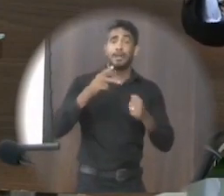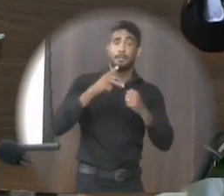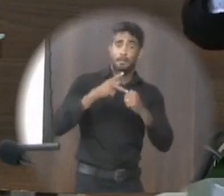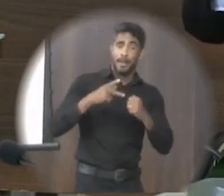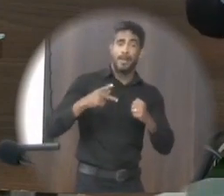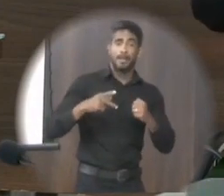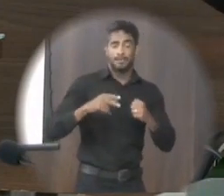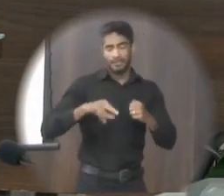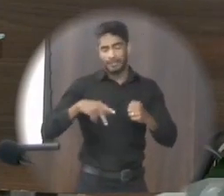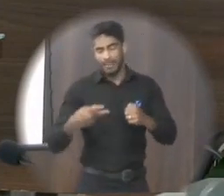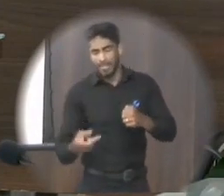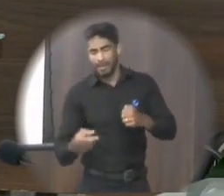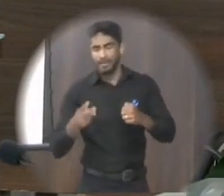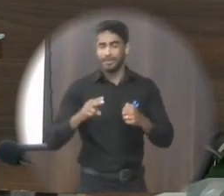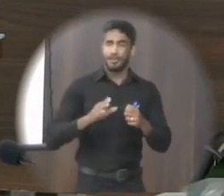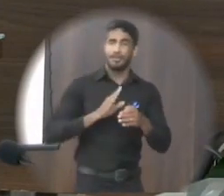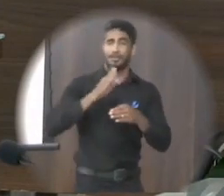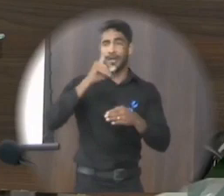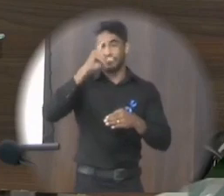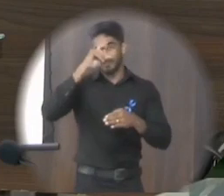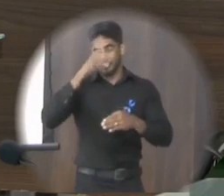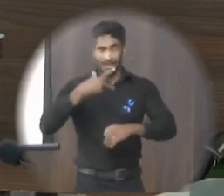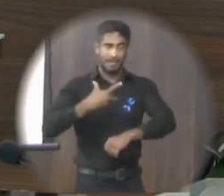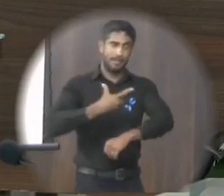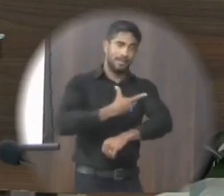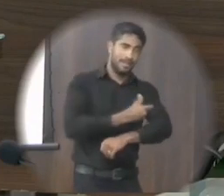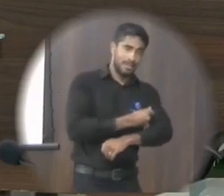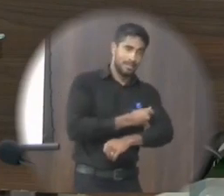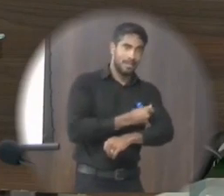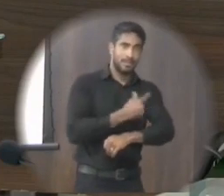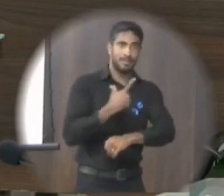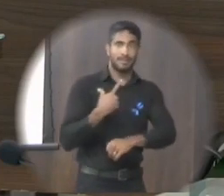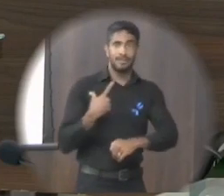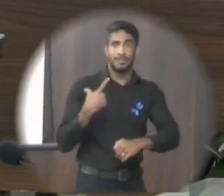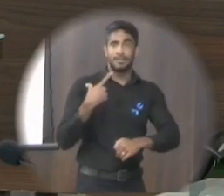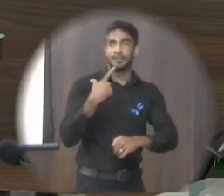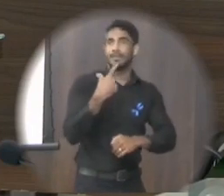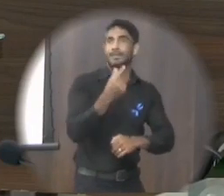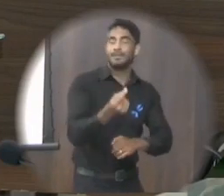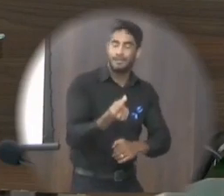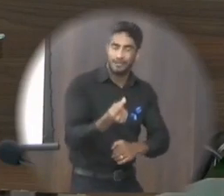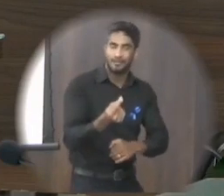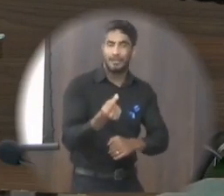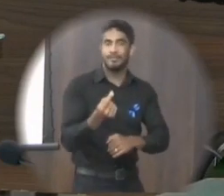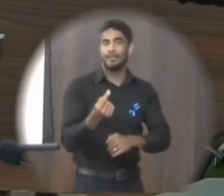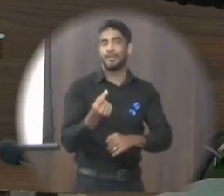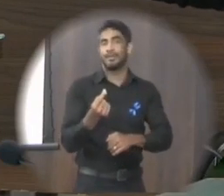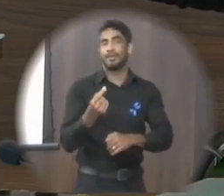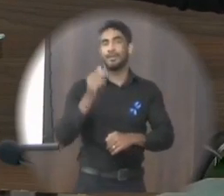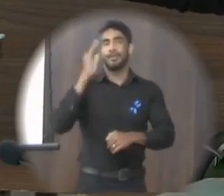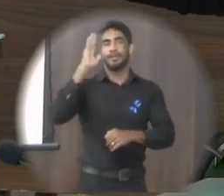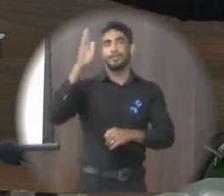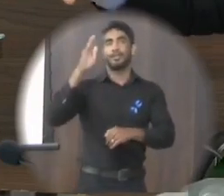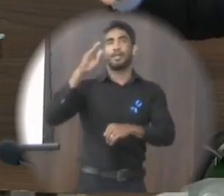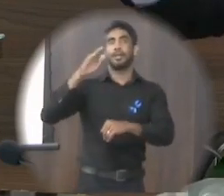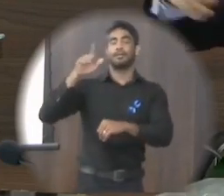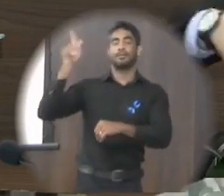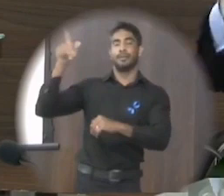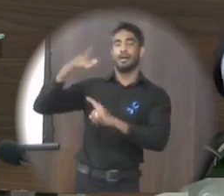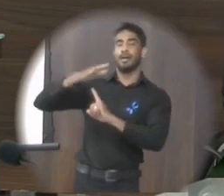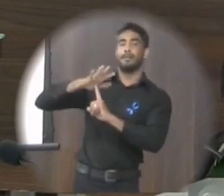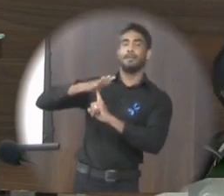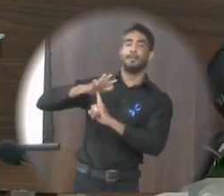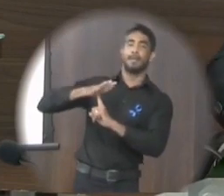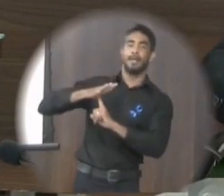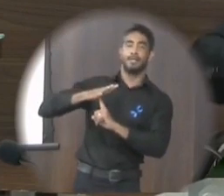no chão, vai para o hospital, toma morfina, ele já sai lá da morfina, lá do hospital, e vai direto para a praça do Dr. Rocket, e